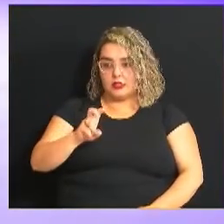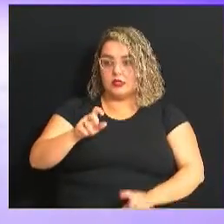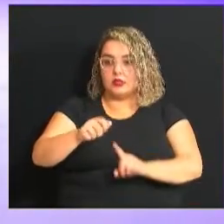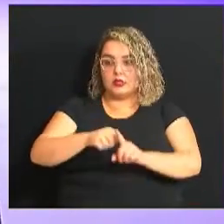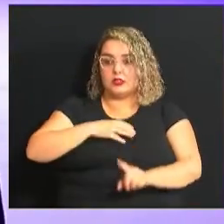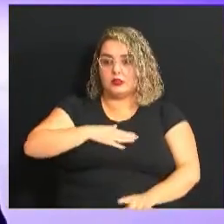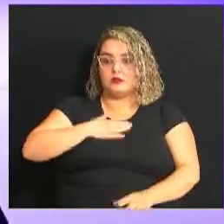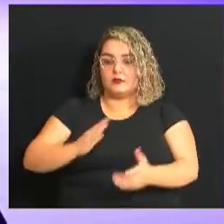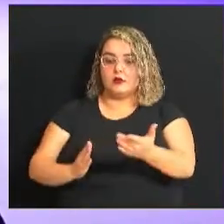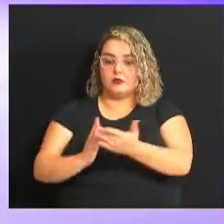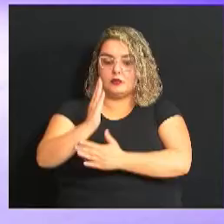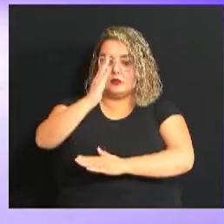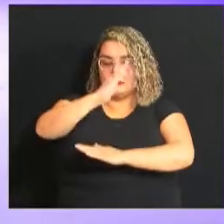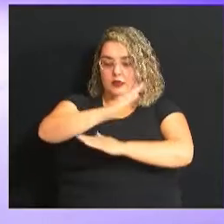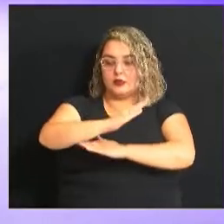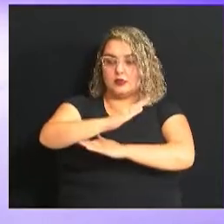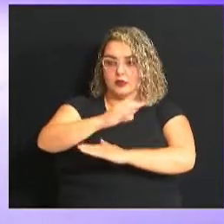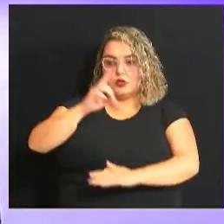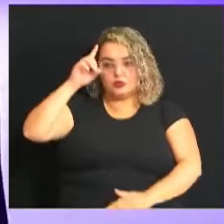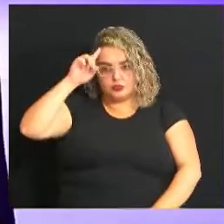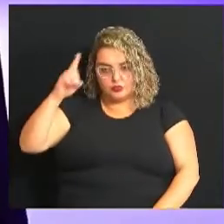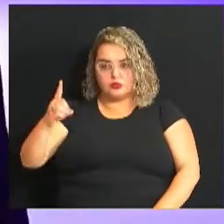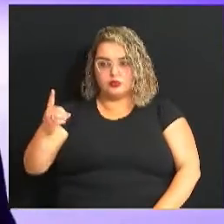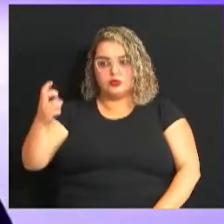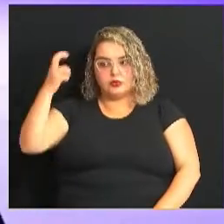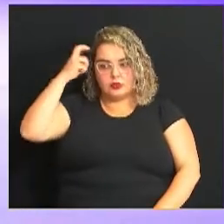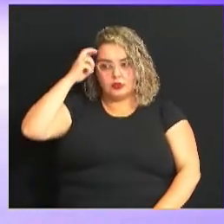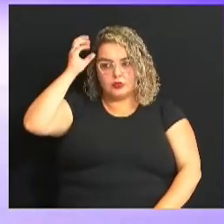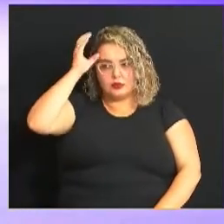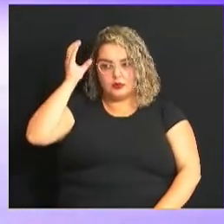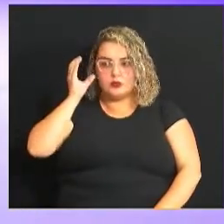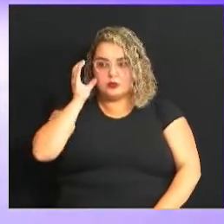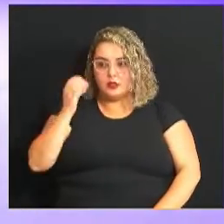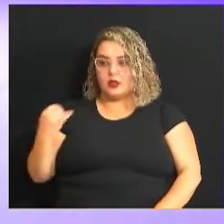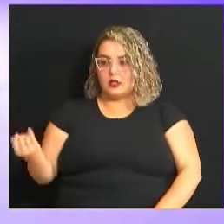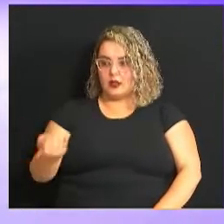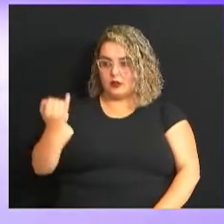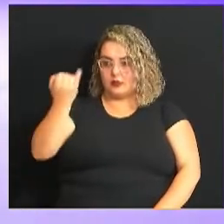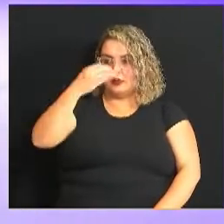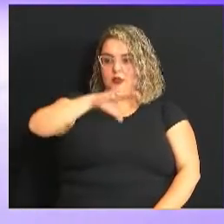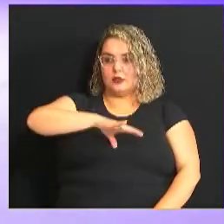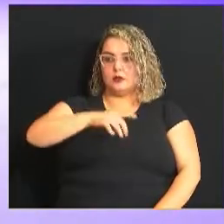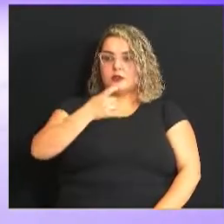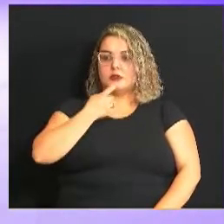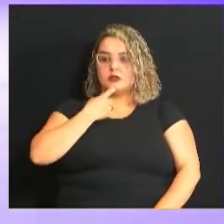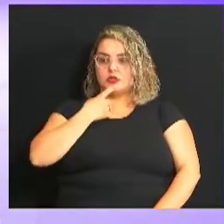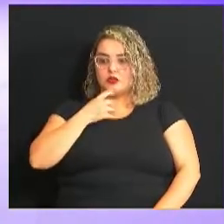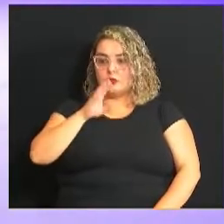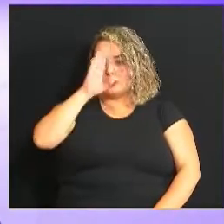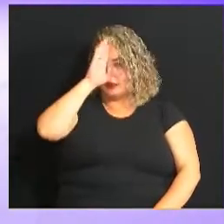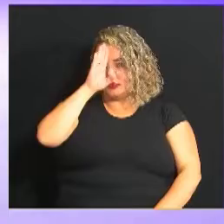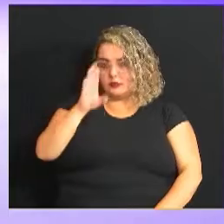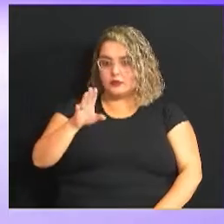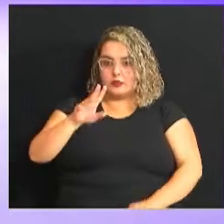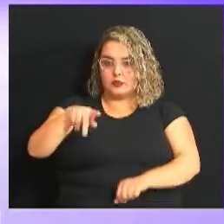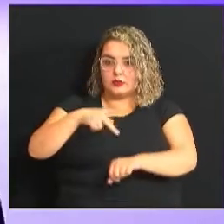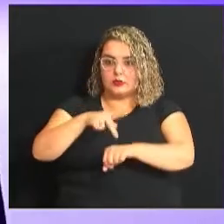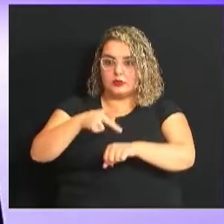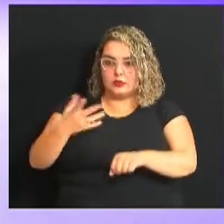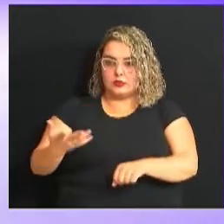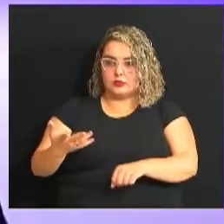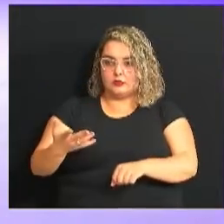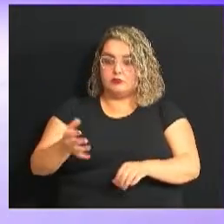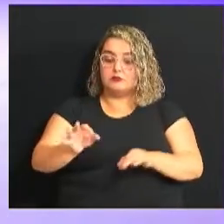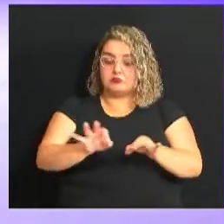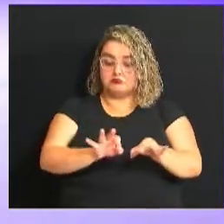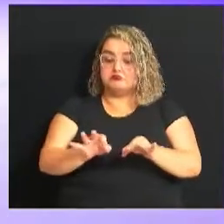na Câmara o Dia da Cultura Coreana. Isso é importante para a cidade de Campinas, principalmente um país ordeiro,